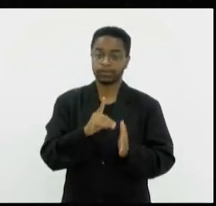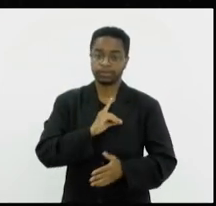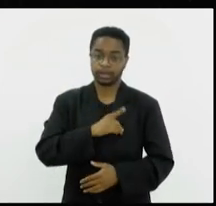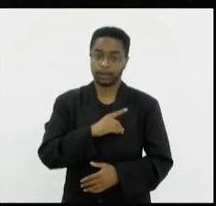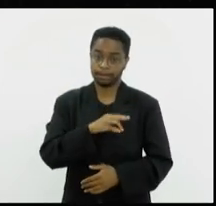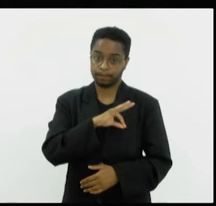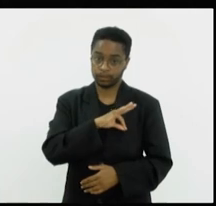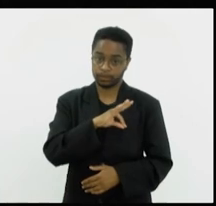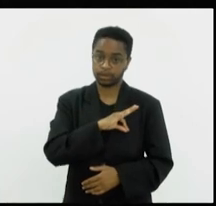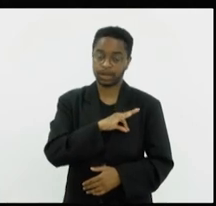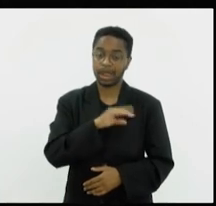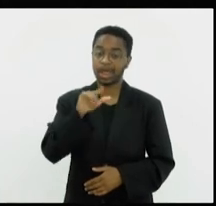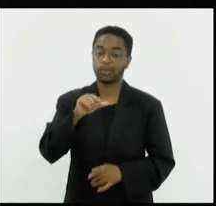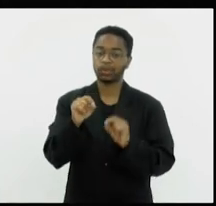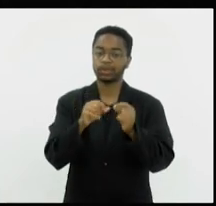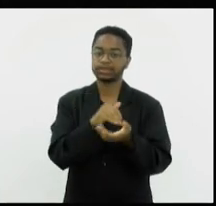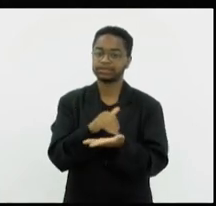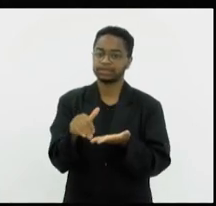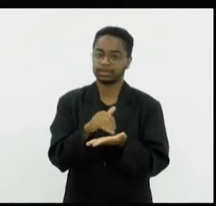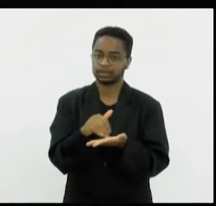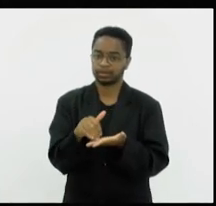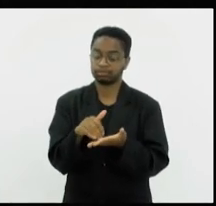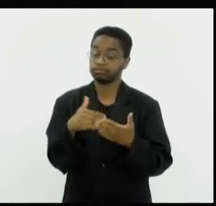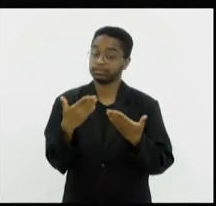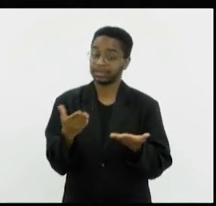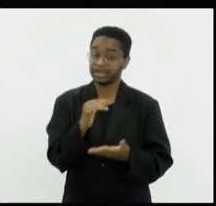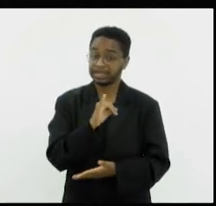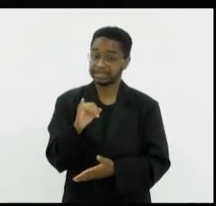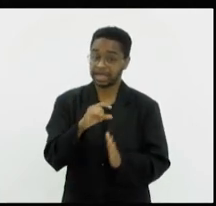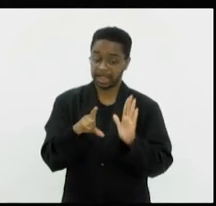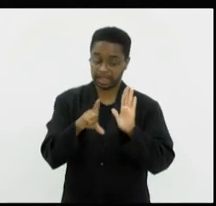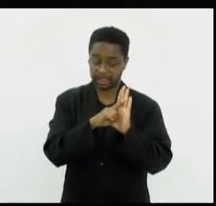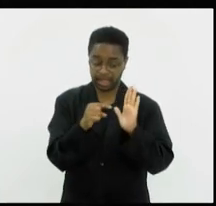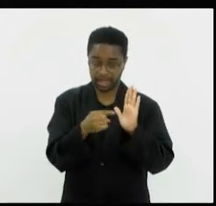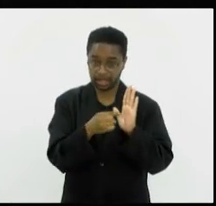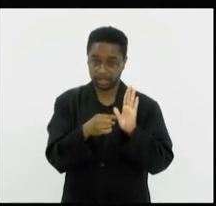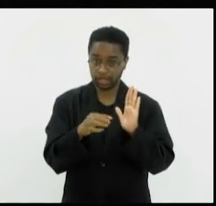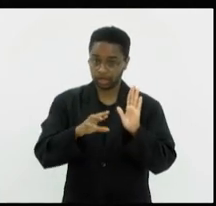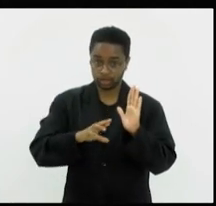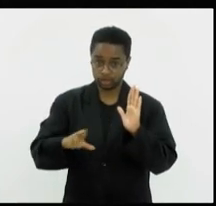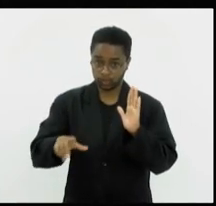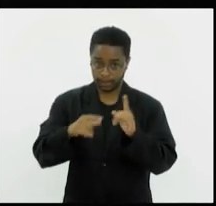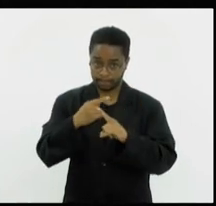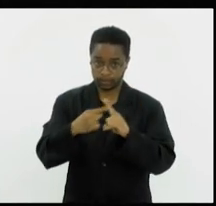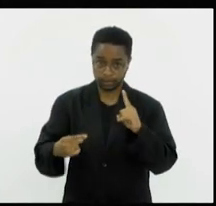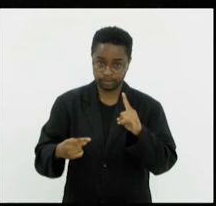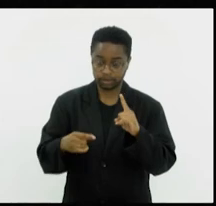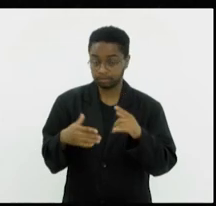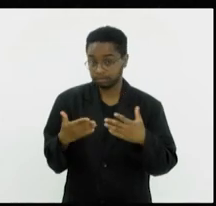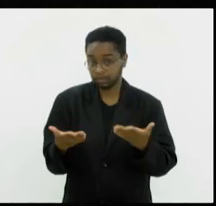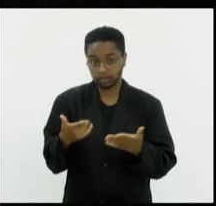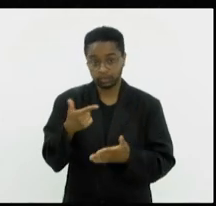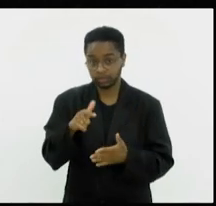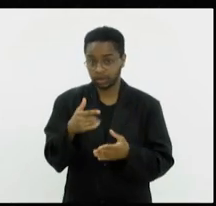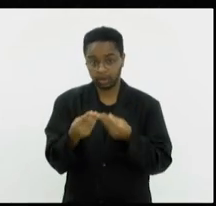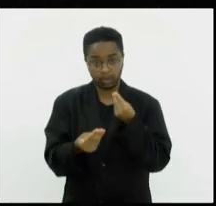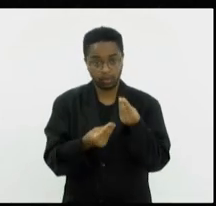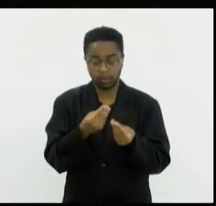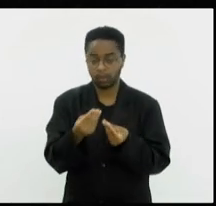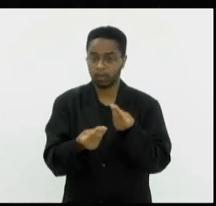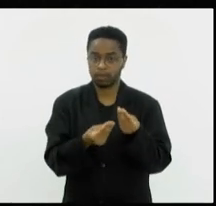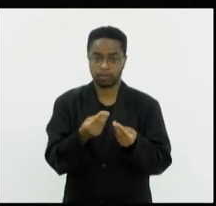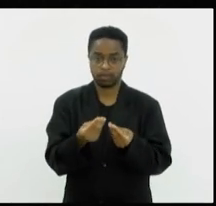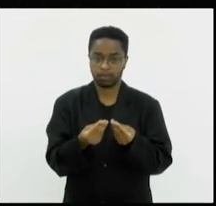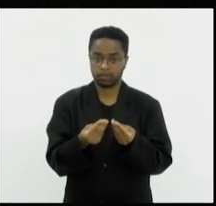terá o status de secretário e se essa lei não foi revogada não há como ter